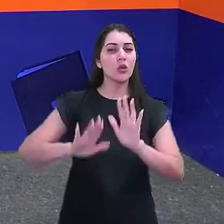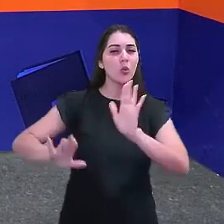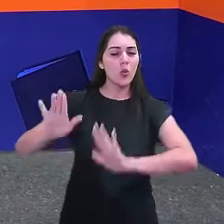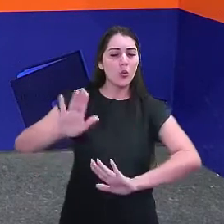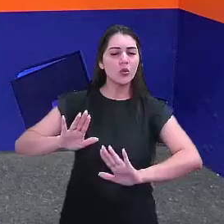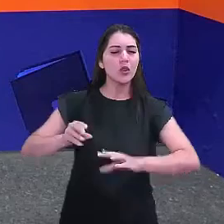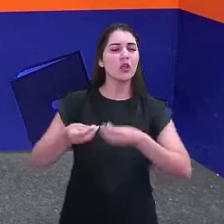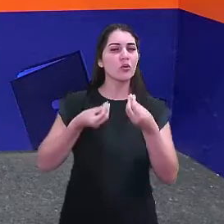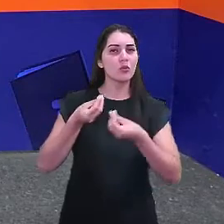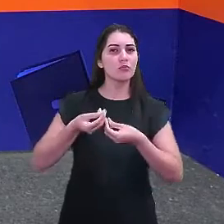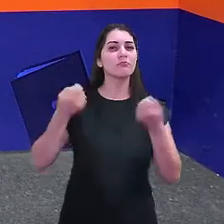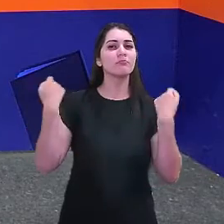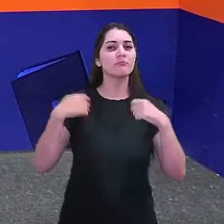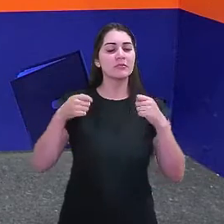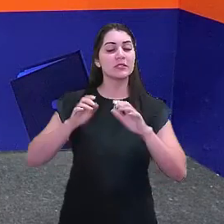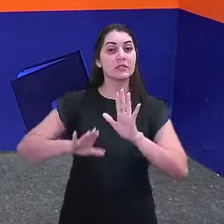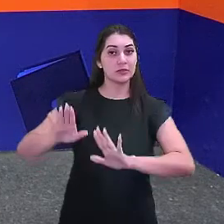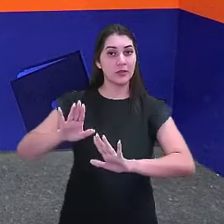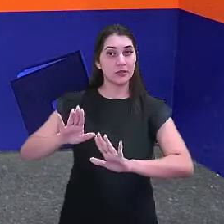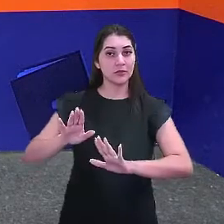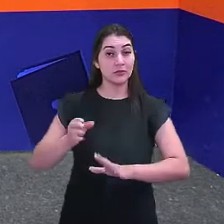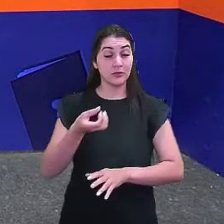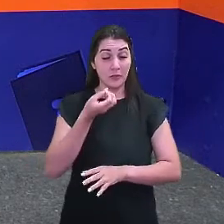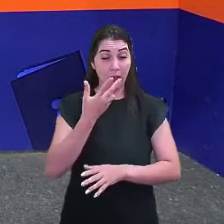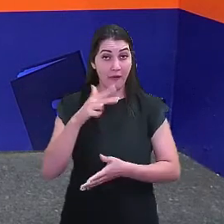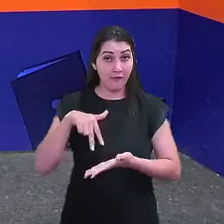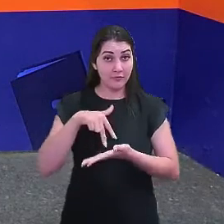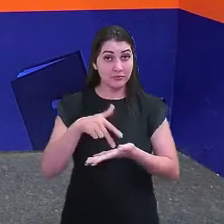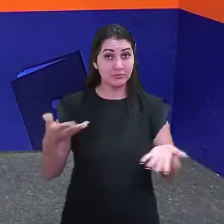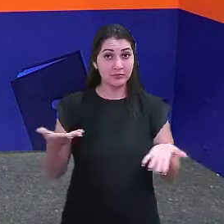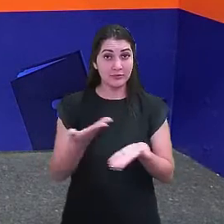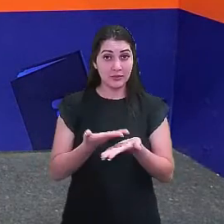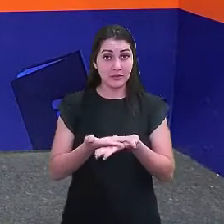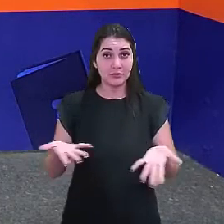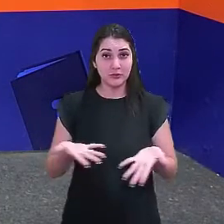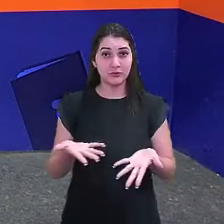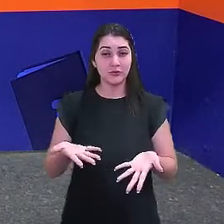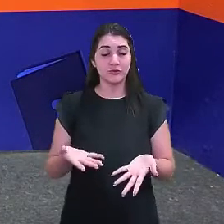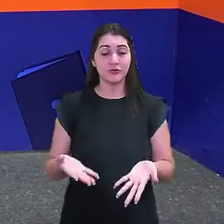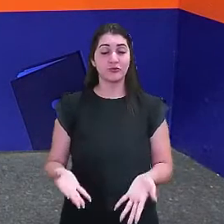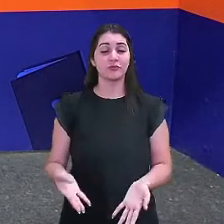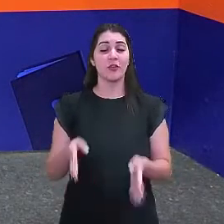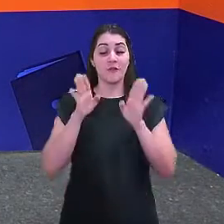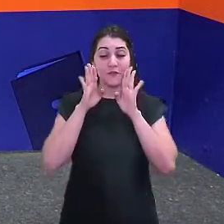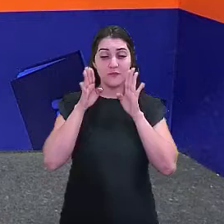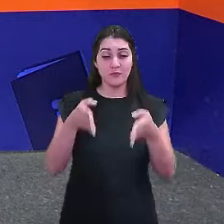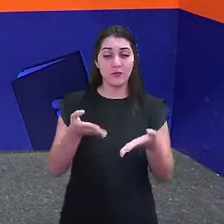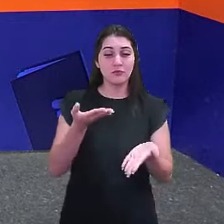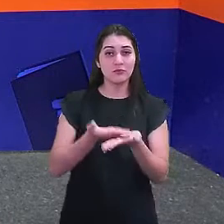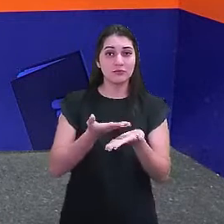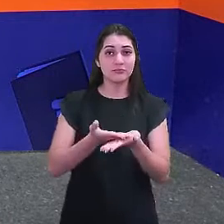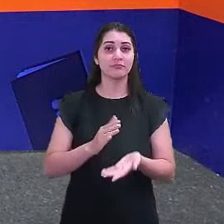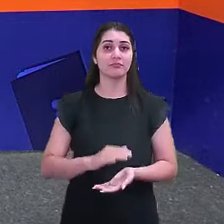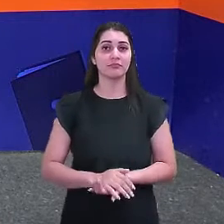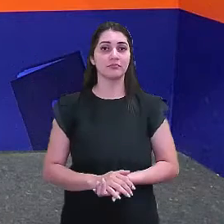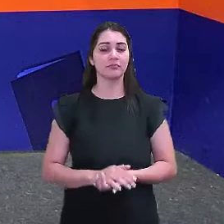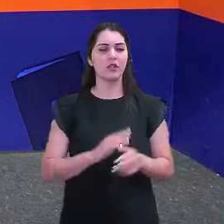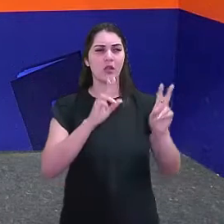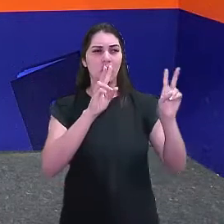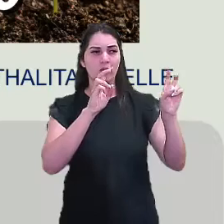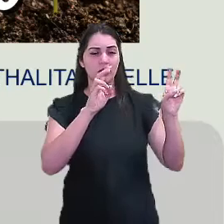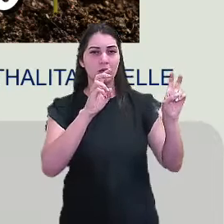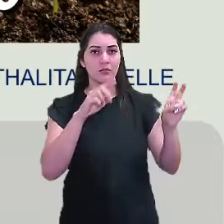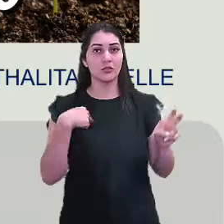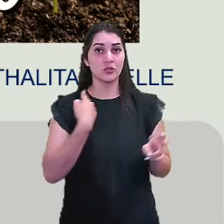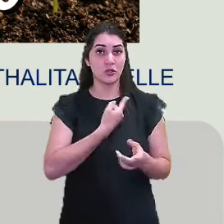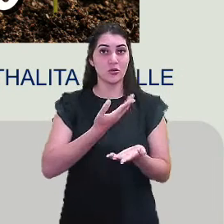certo? Então, preparados para a nossa aula de hoje? Simbora! Foco nos estudos, vamos lá! Como tema de nossa